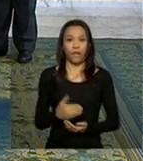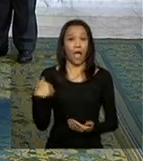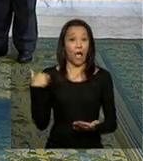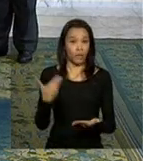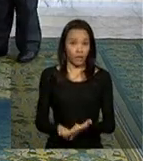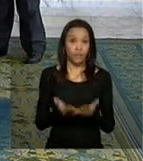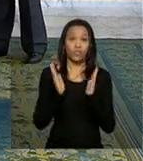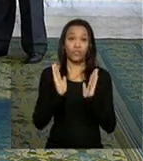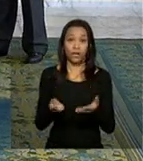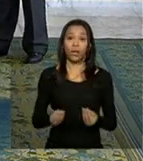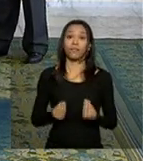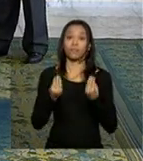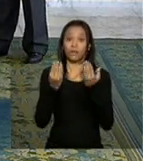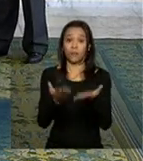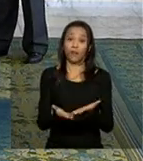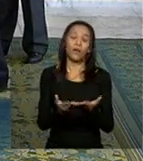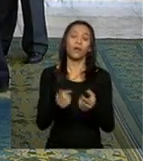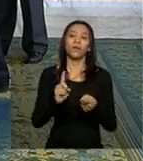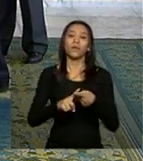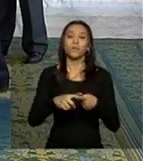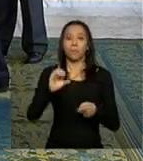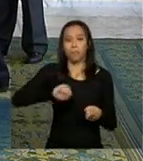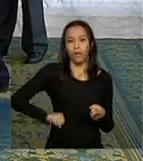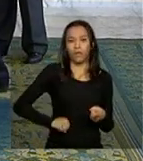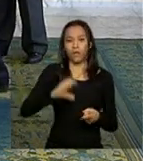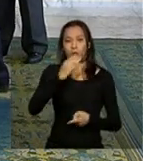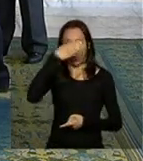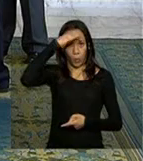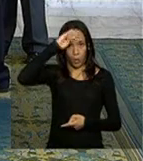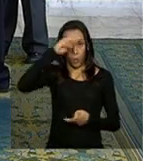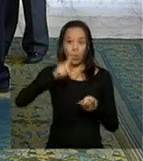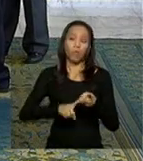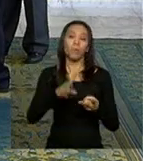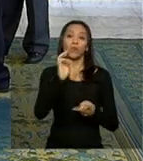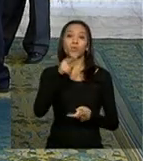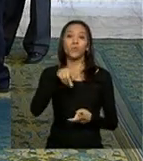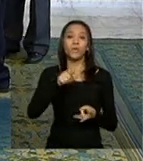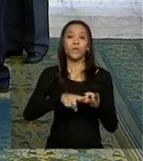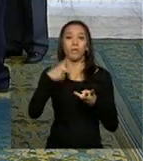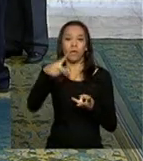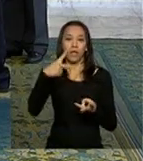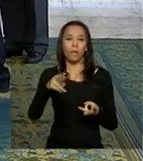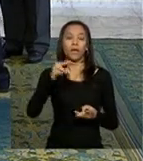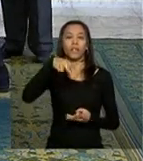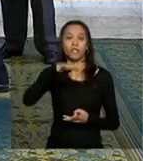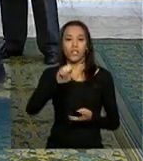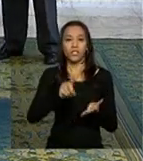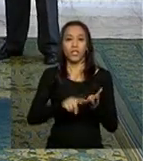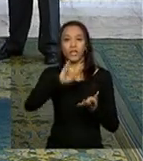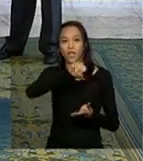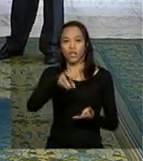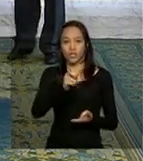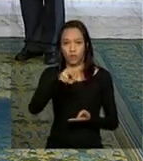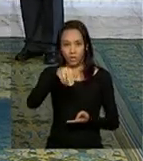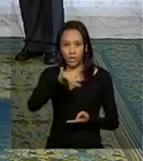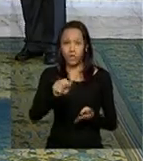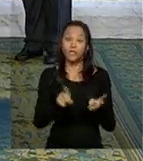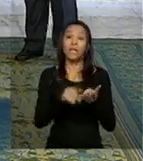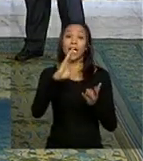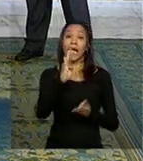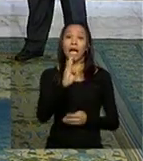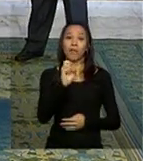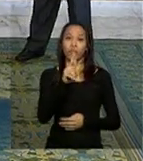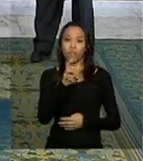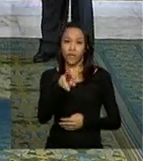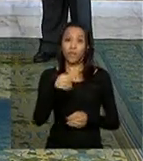agora já entregaram suas credenciais os embaixadores de Cuba, Turquia, Paraguai, Nigéria, Jordânia, Cabo Verde,